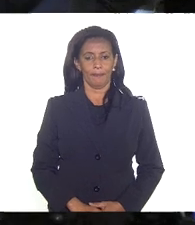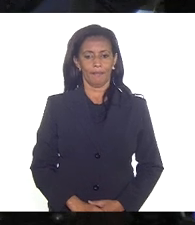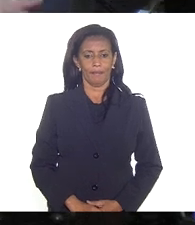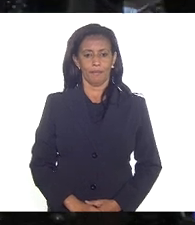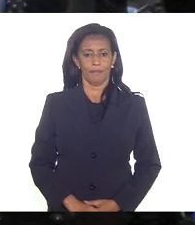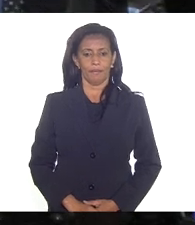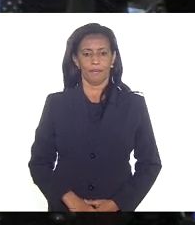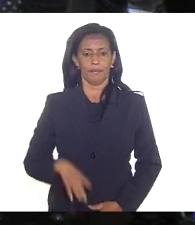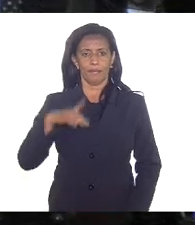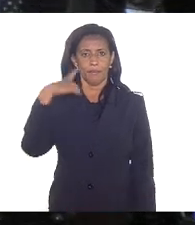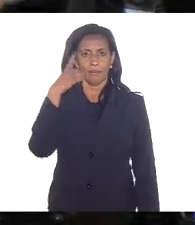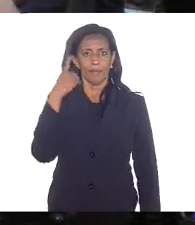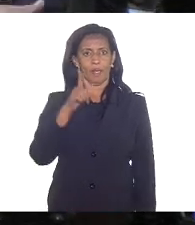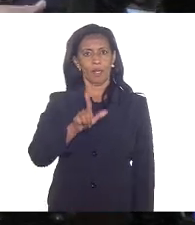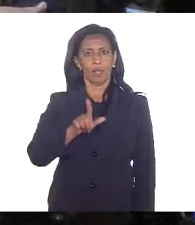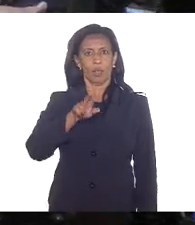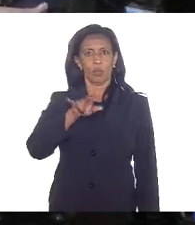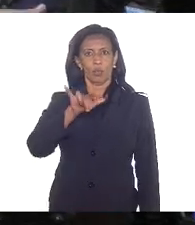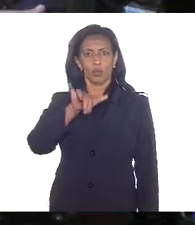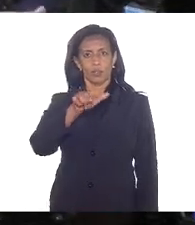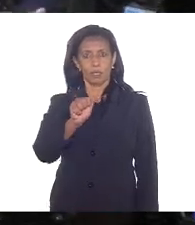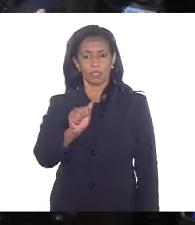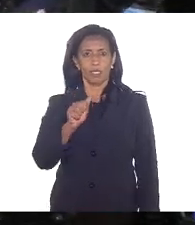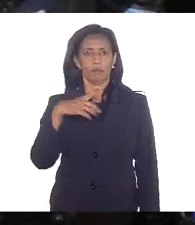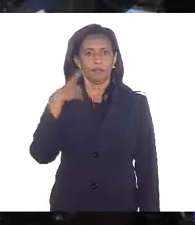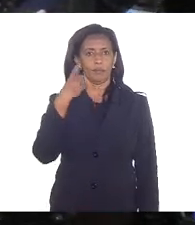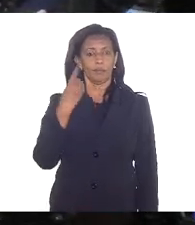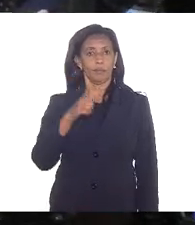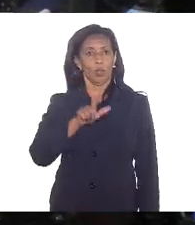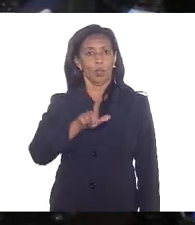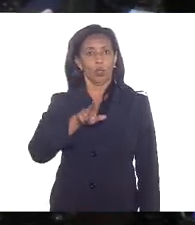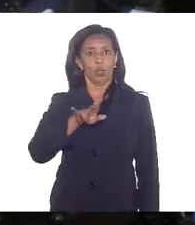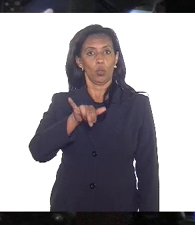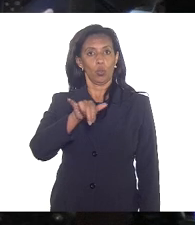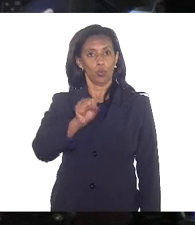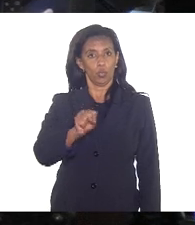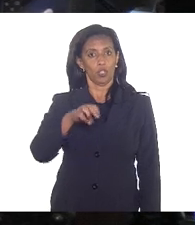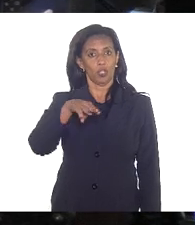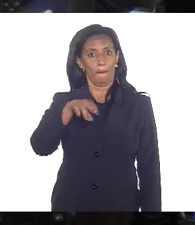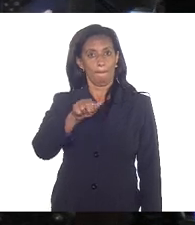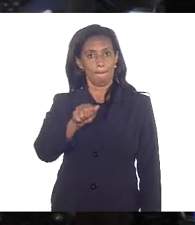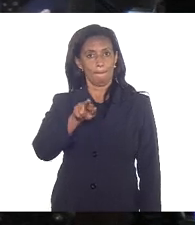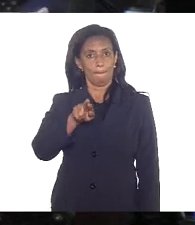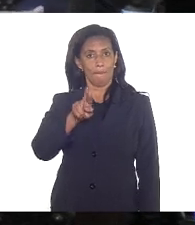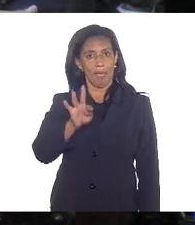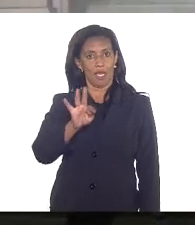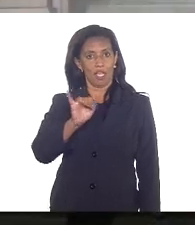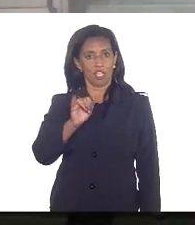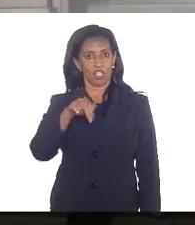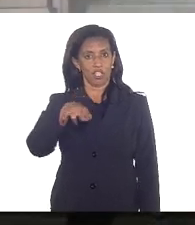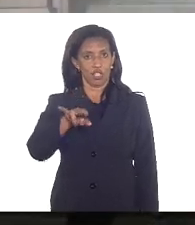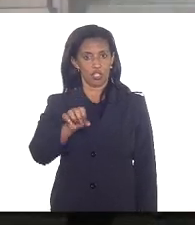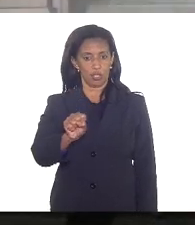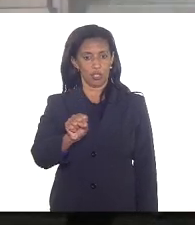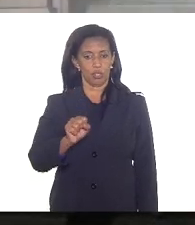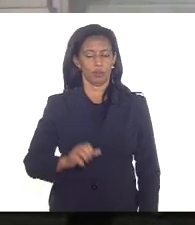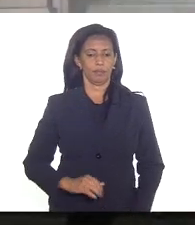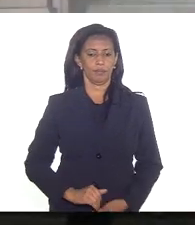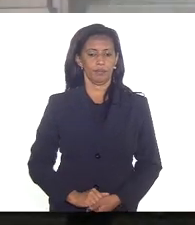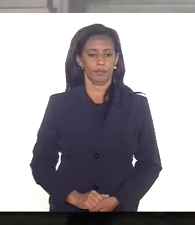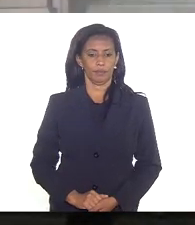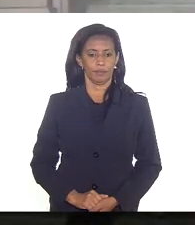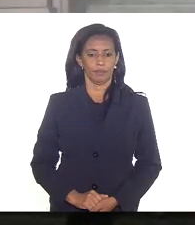o deputado a grossinha Deputado Luiz Martins o Deputado Luiz Martins